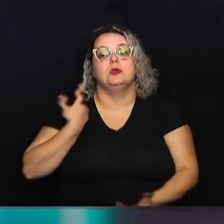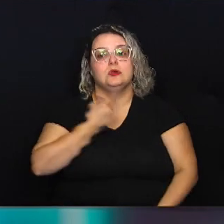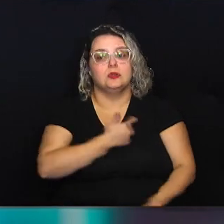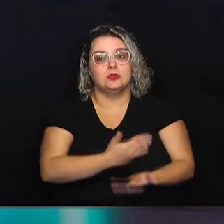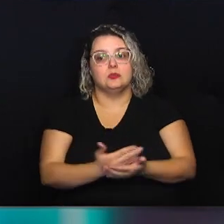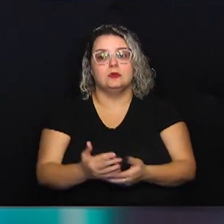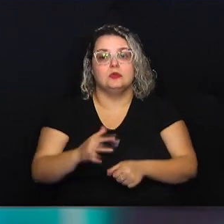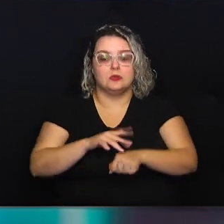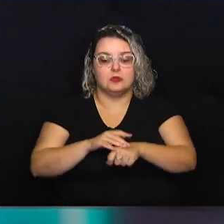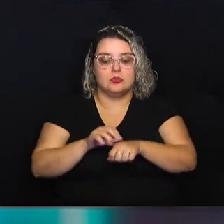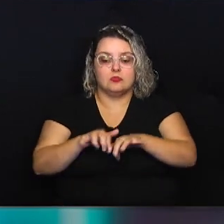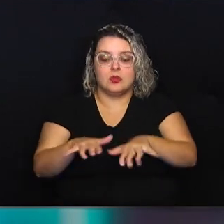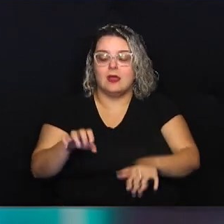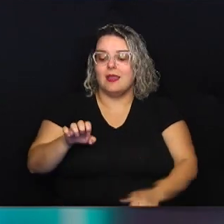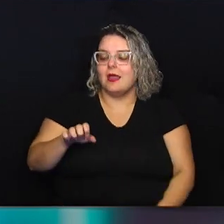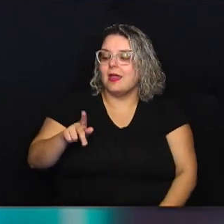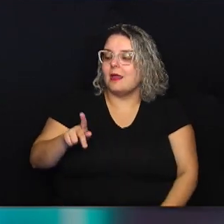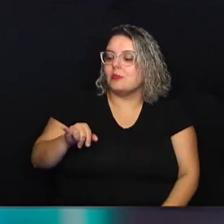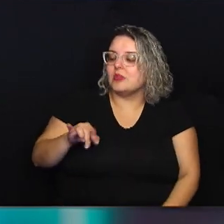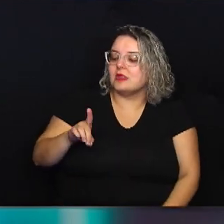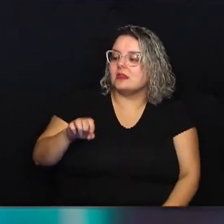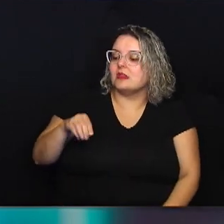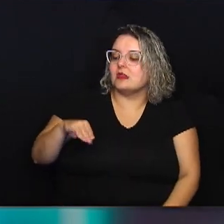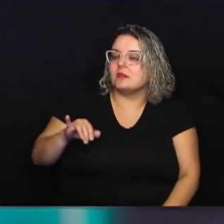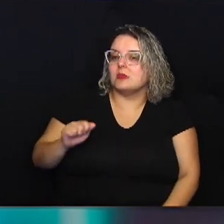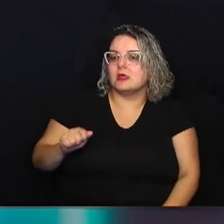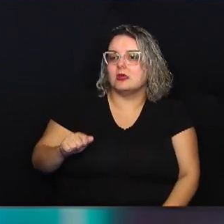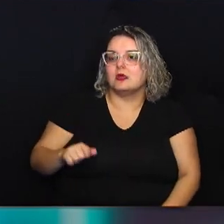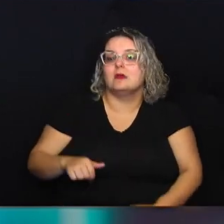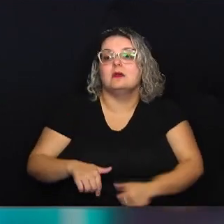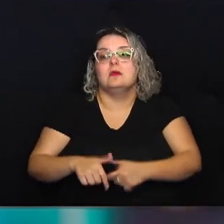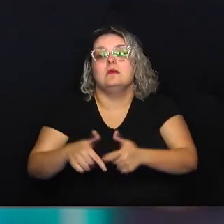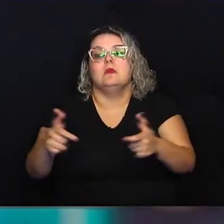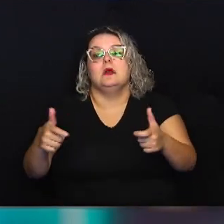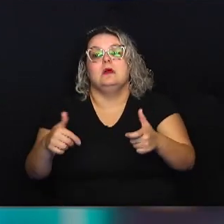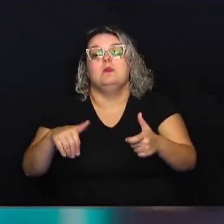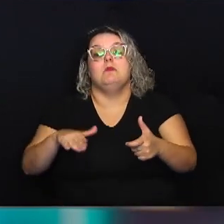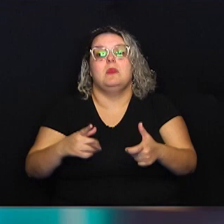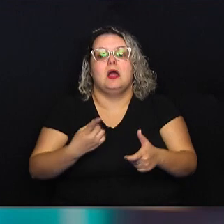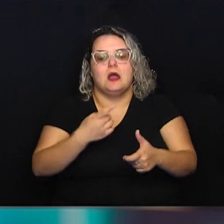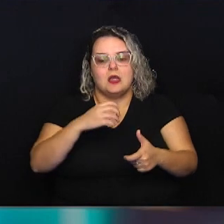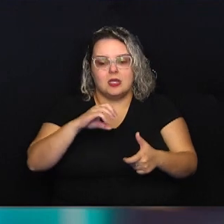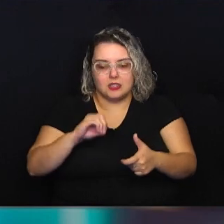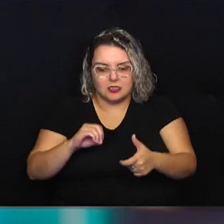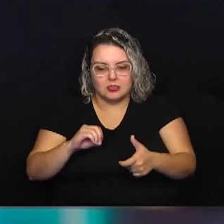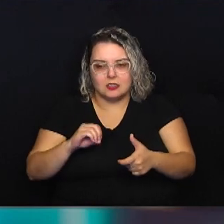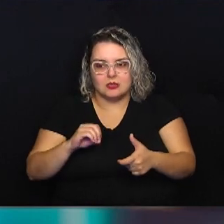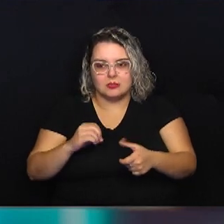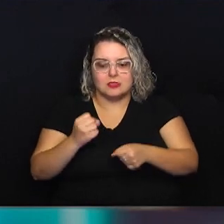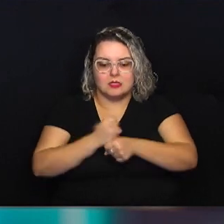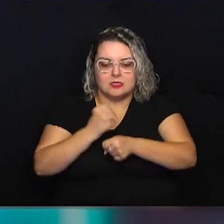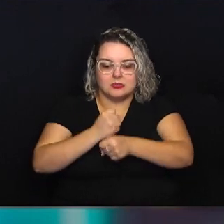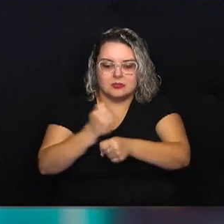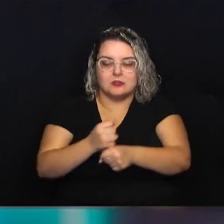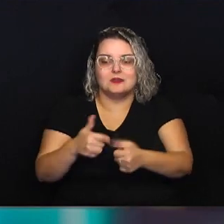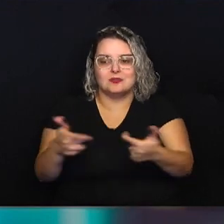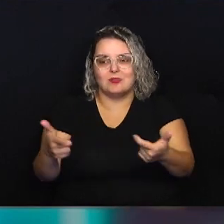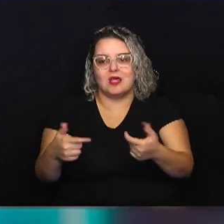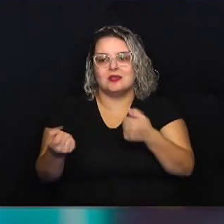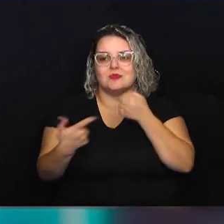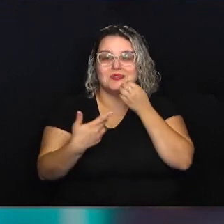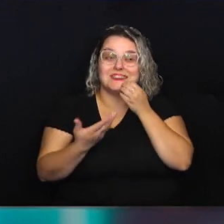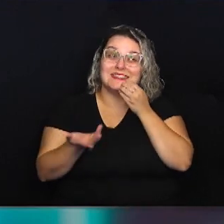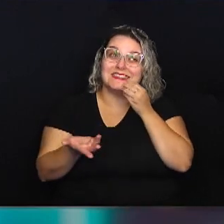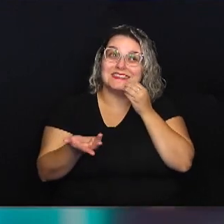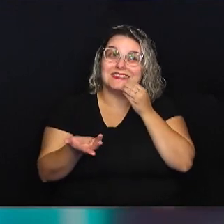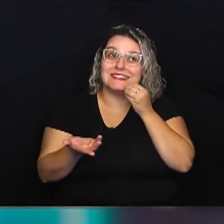é epidemia? É quando a gente tem mais casos nos últimos 10 anos do que a média que a gente esperava. Ah, mas está